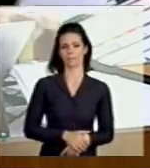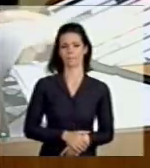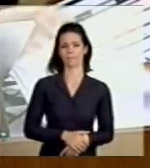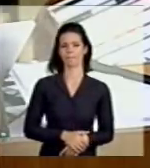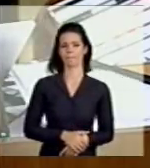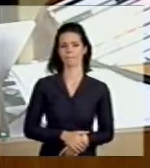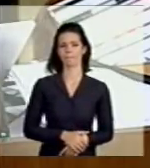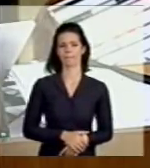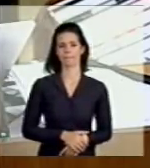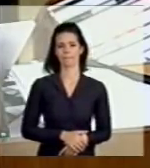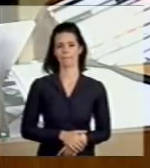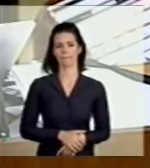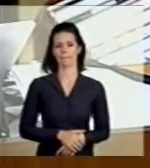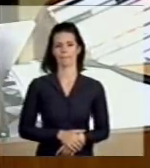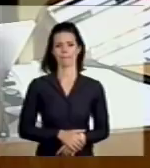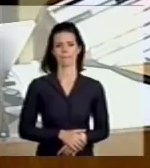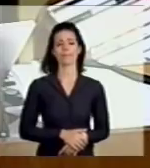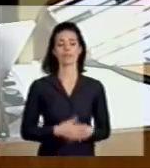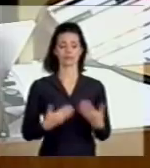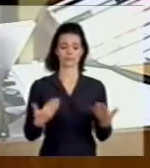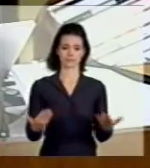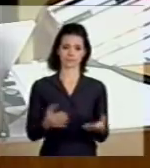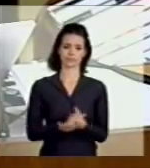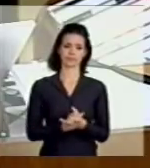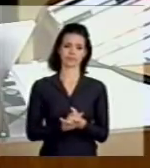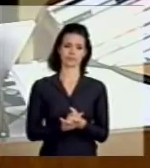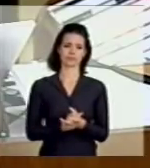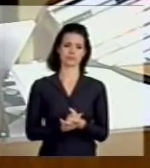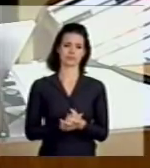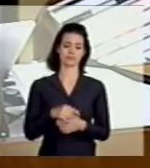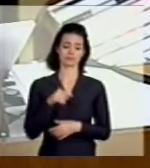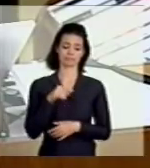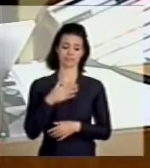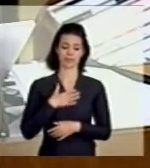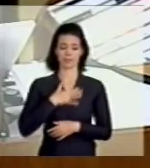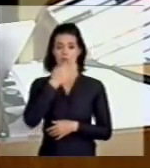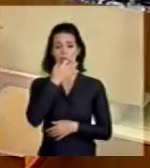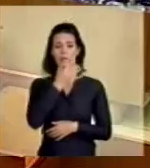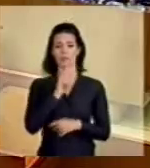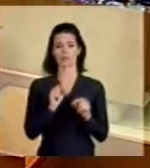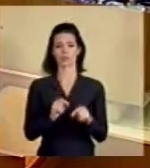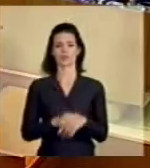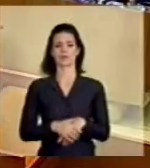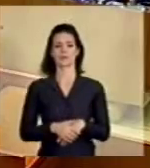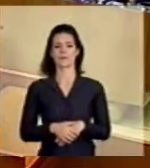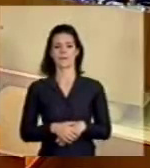execução coletiva mandamental. Pois bem, a despeito dessa ressalva, é certo